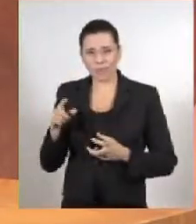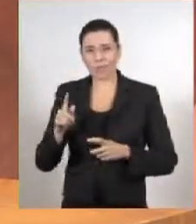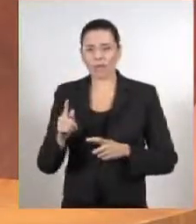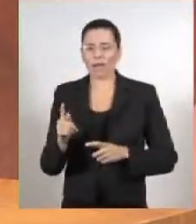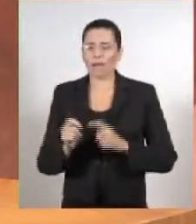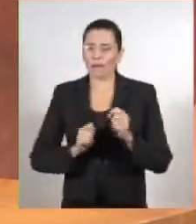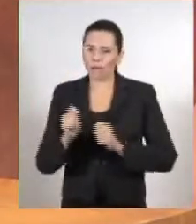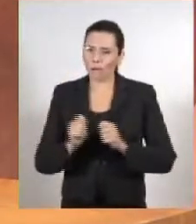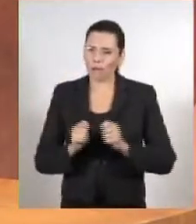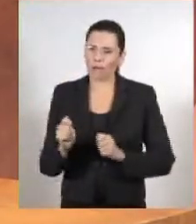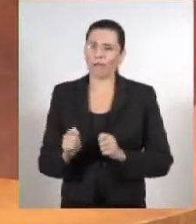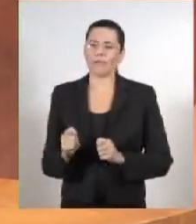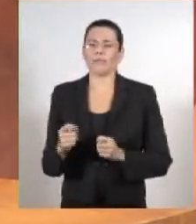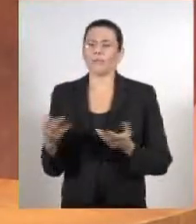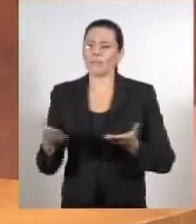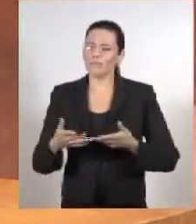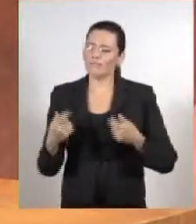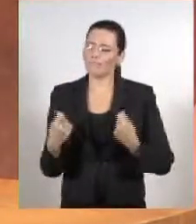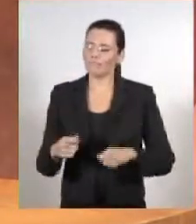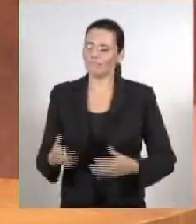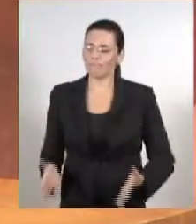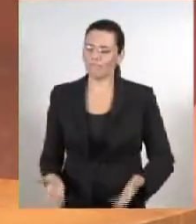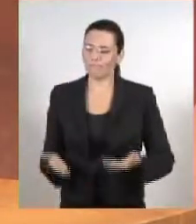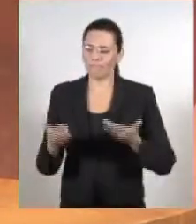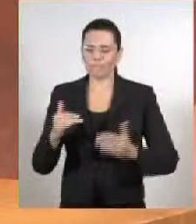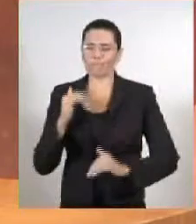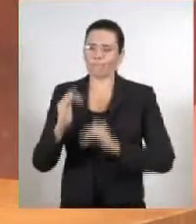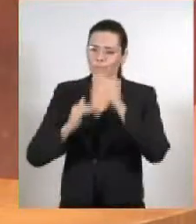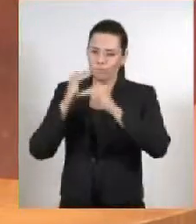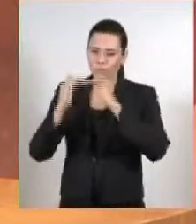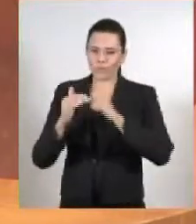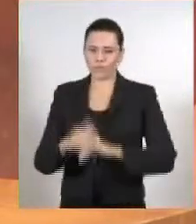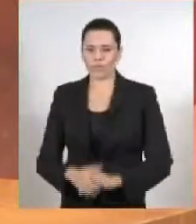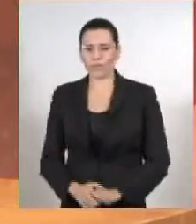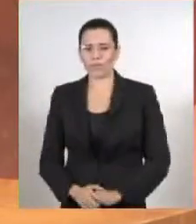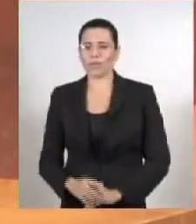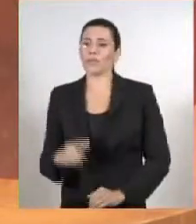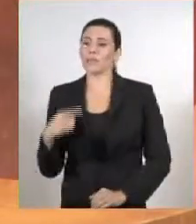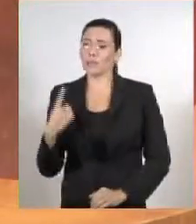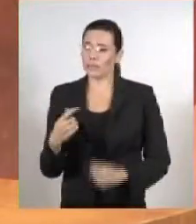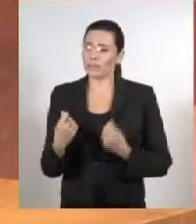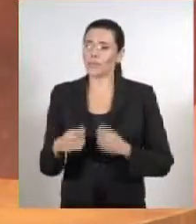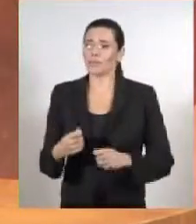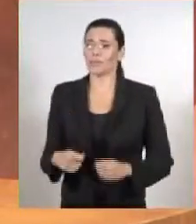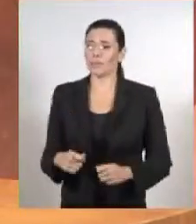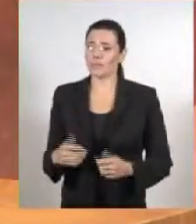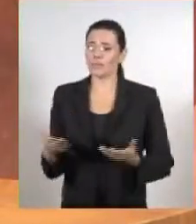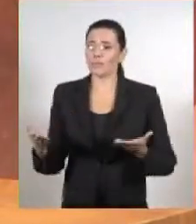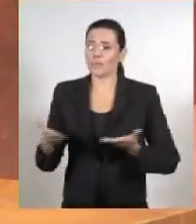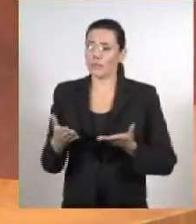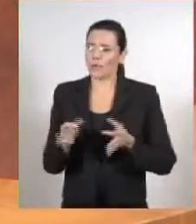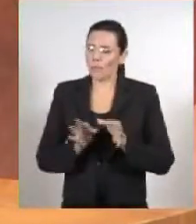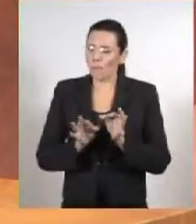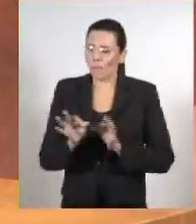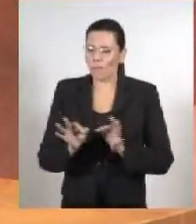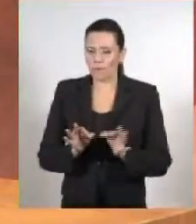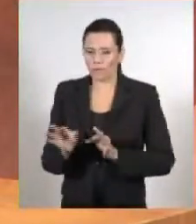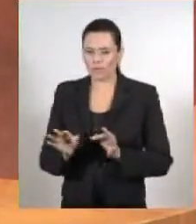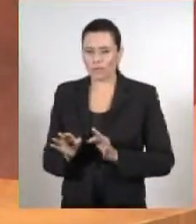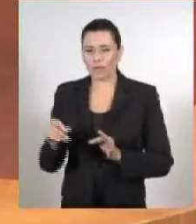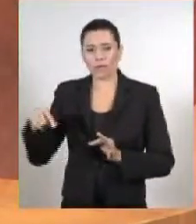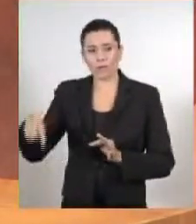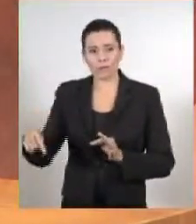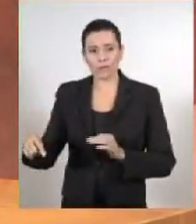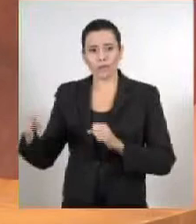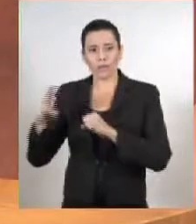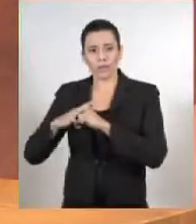seus negócios de acordo realmente com as necessidades deste mercado consumidor. E o SEBRAE, na pessoa